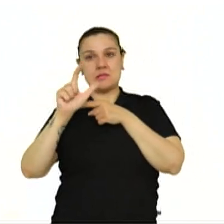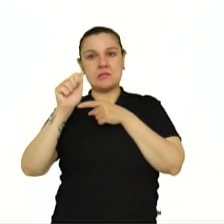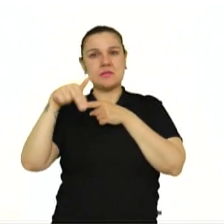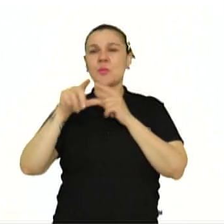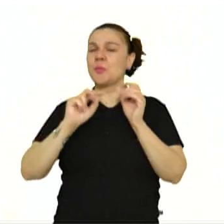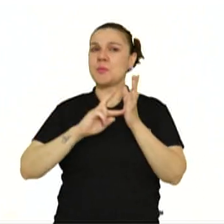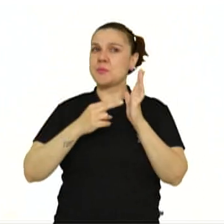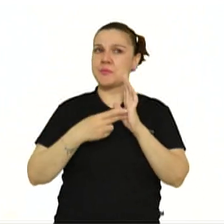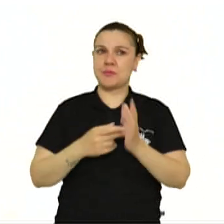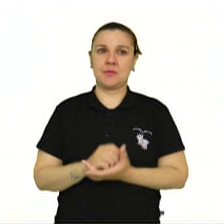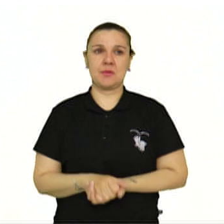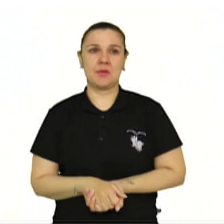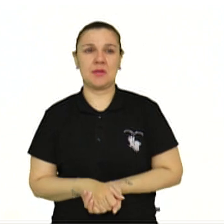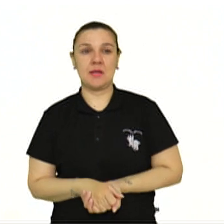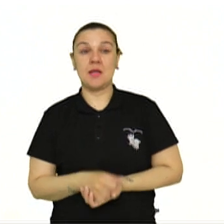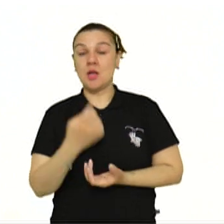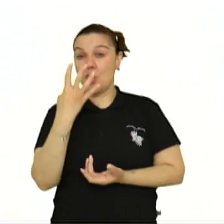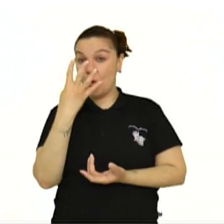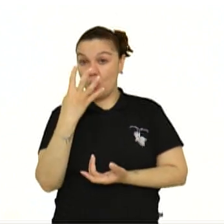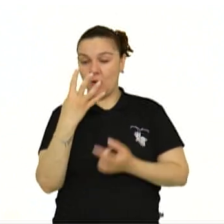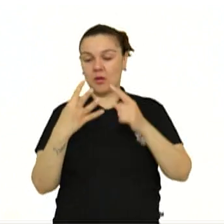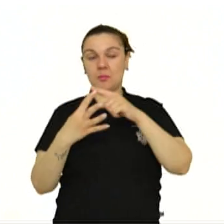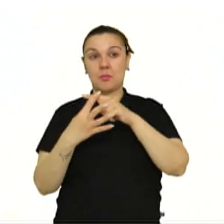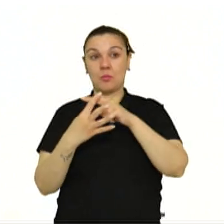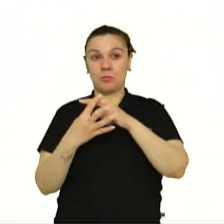que é Grand Slam? Então é uma sequência dos